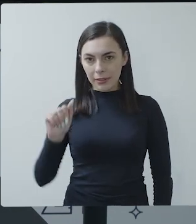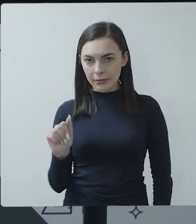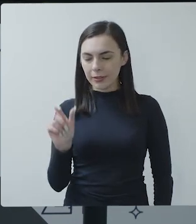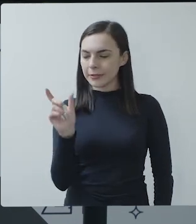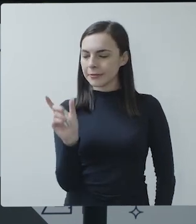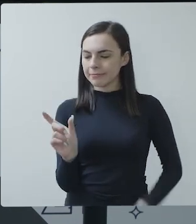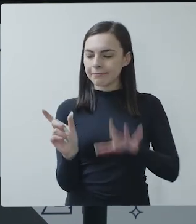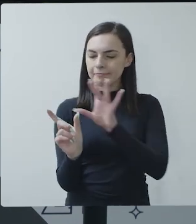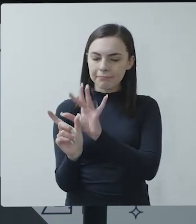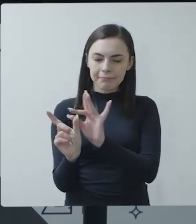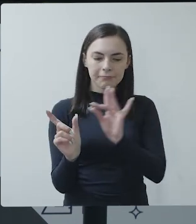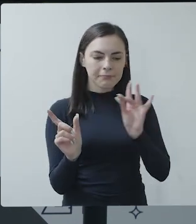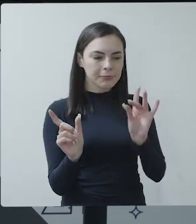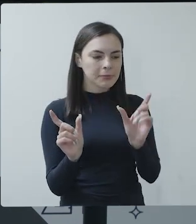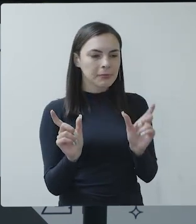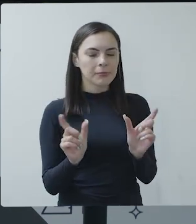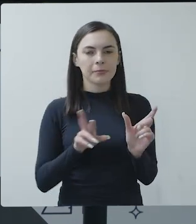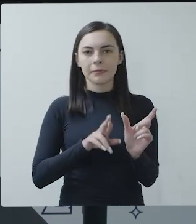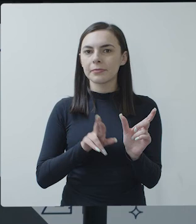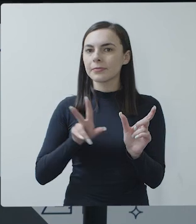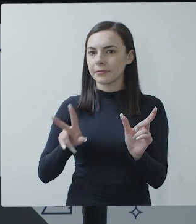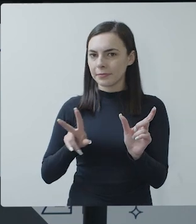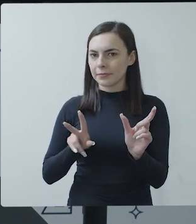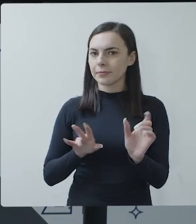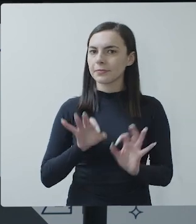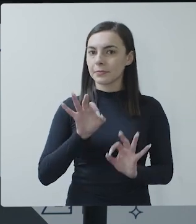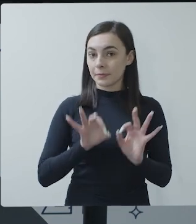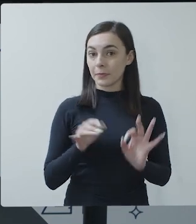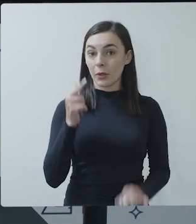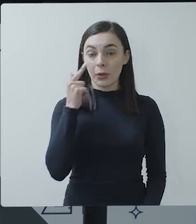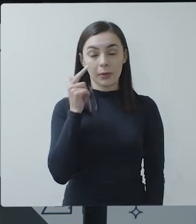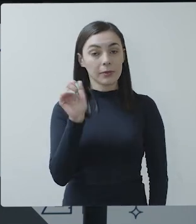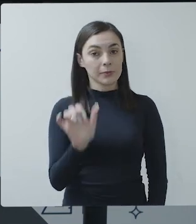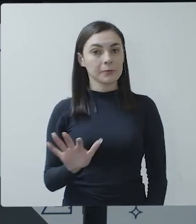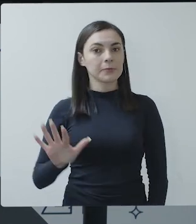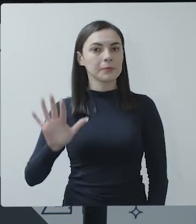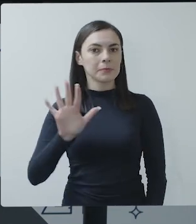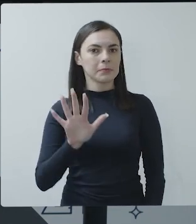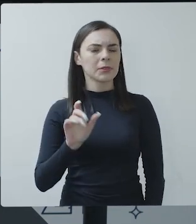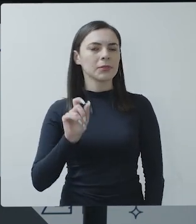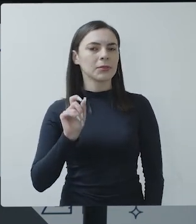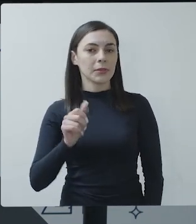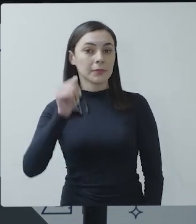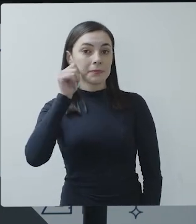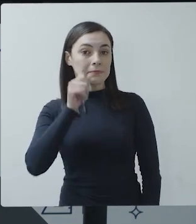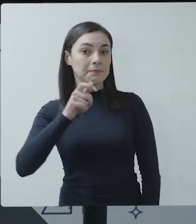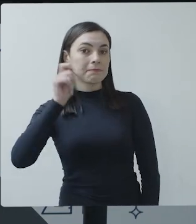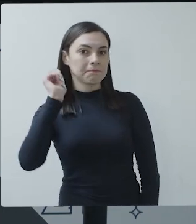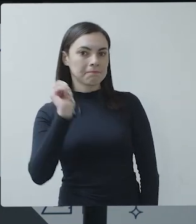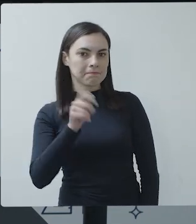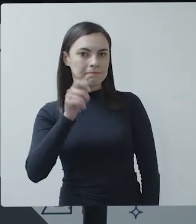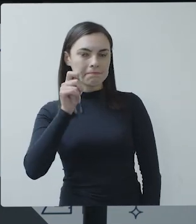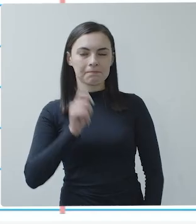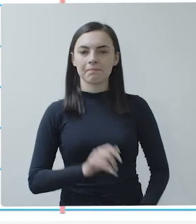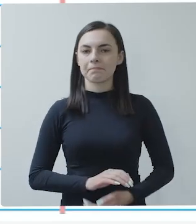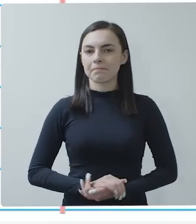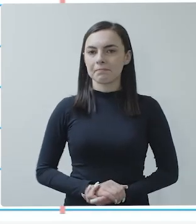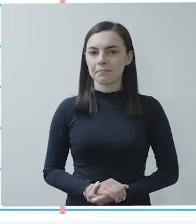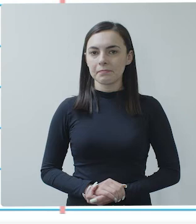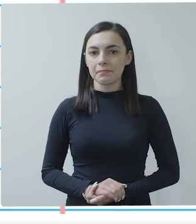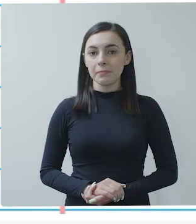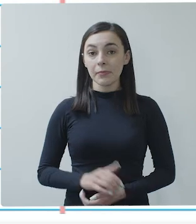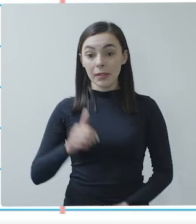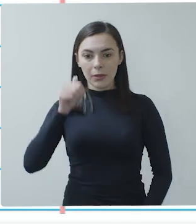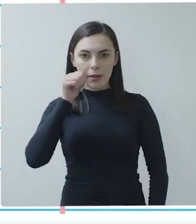Mafalda nós conseguimos construir uma outra palavra. A imagem da palavra está aqui. É a fada. Então,